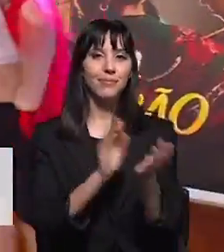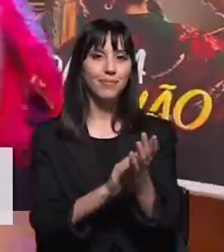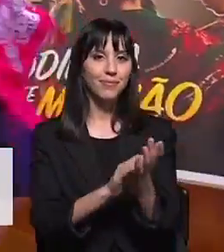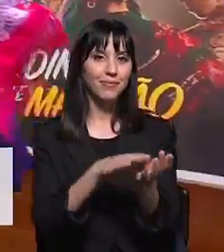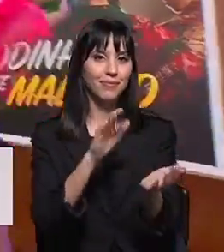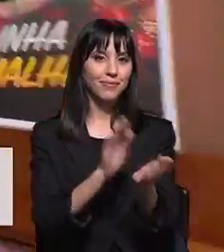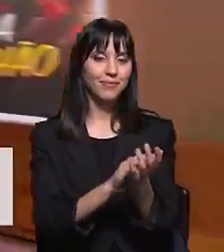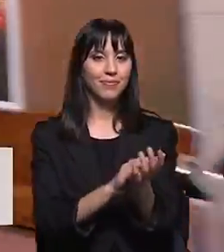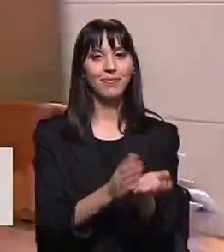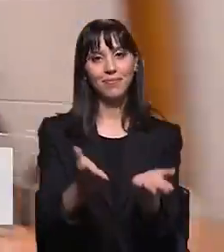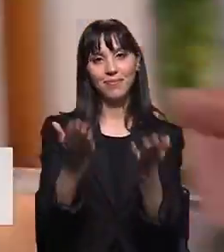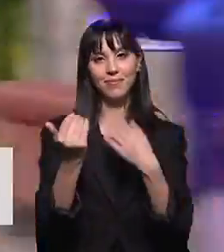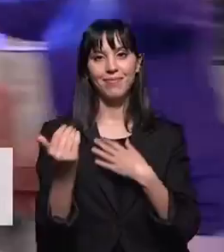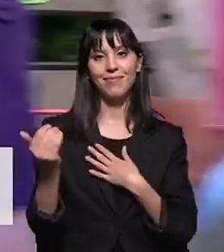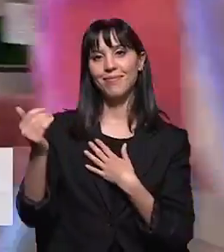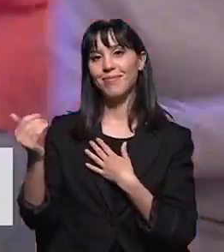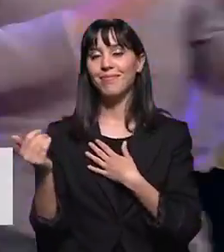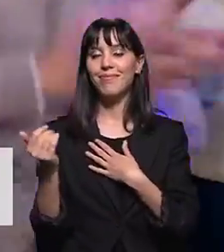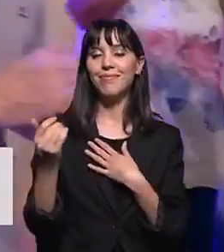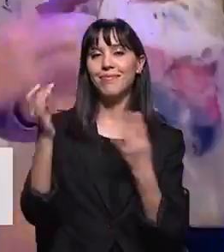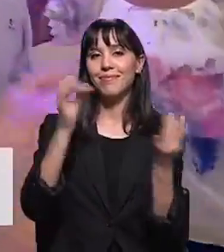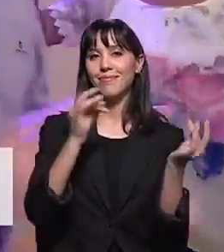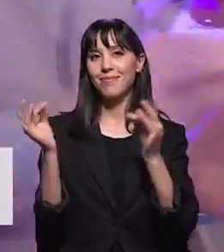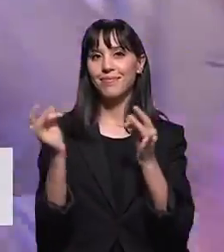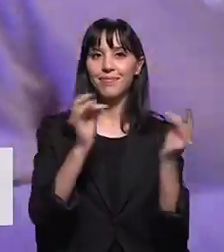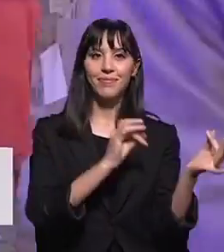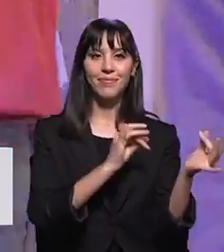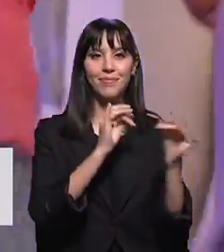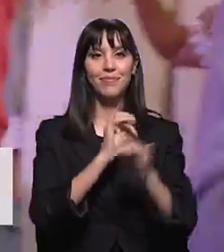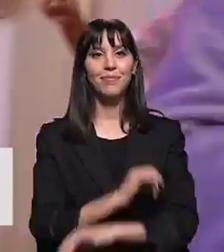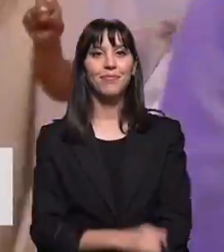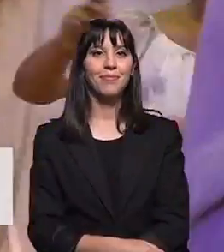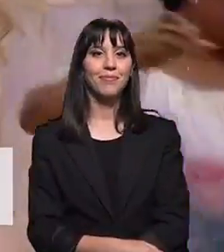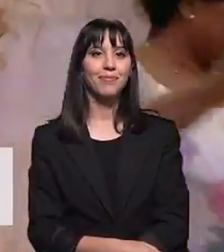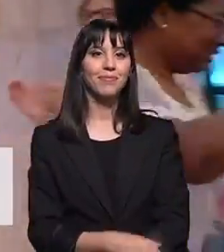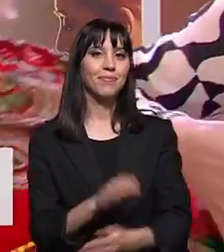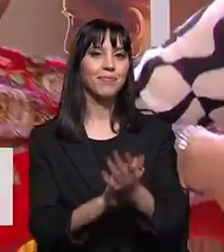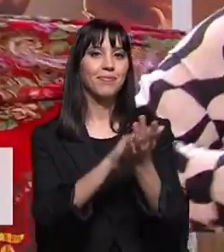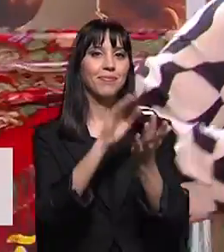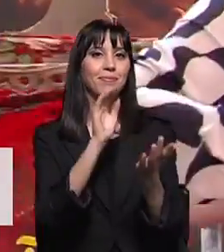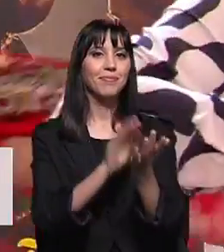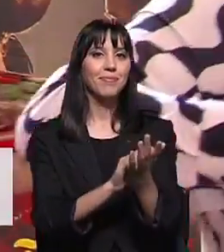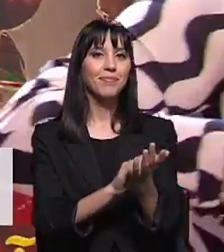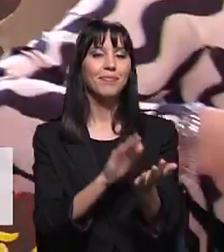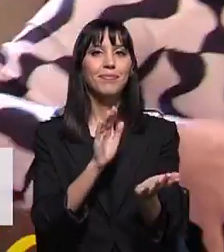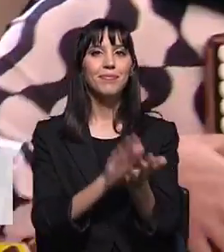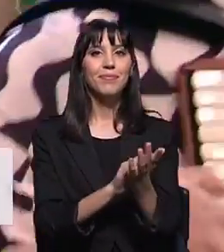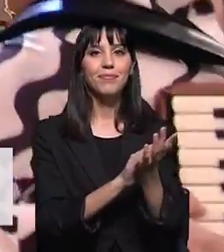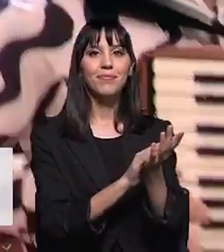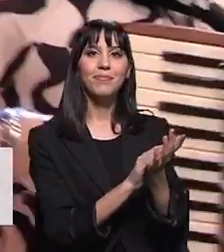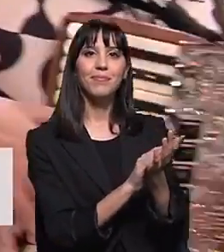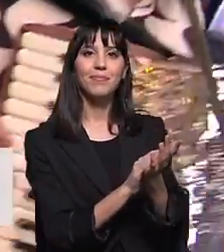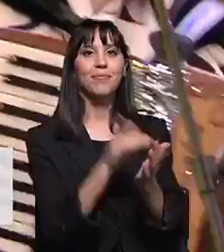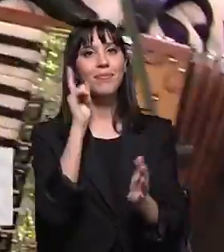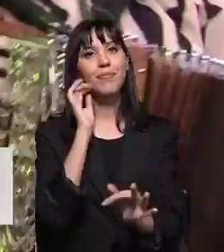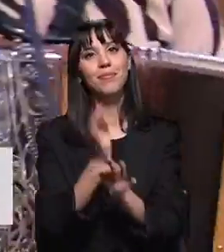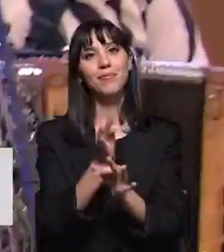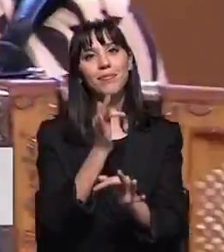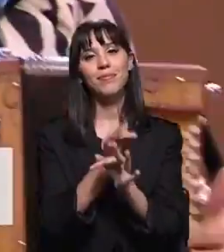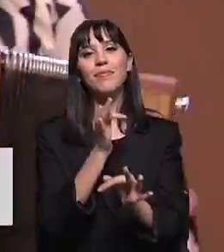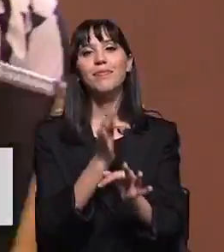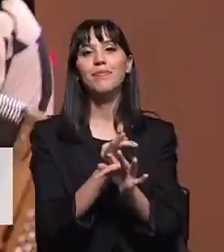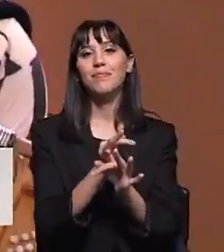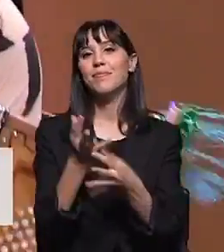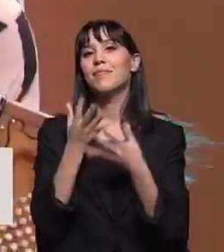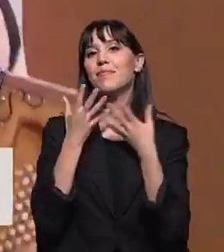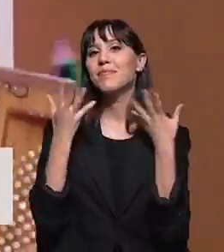na palma da mão, vem dançar comigo a modinha do malhão. Bate na palma da mão, é dia de festa